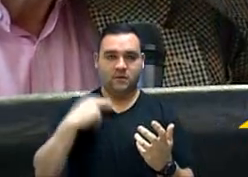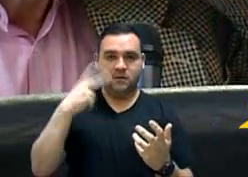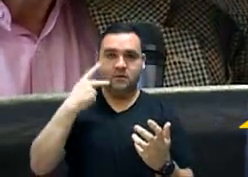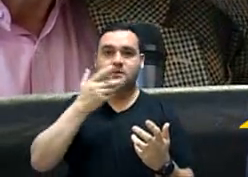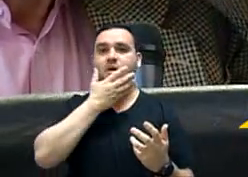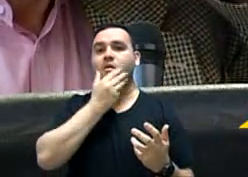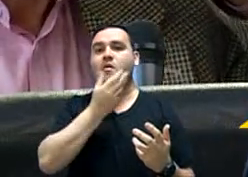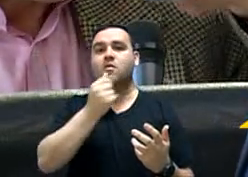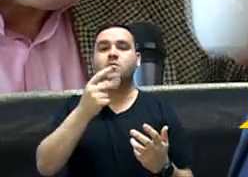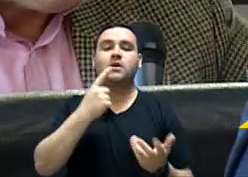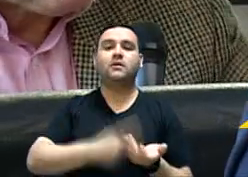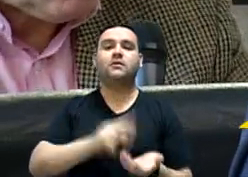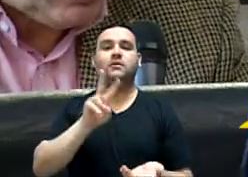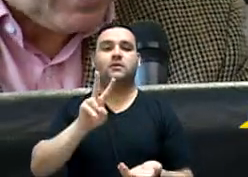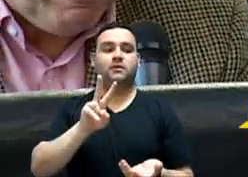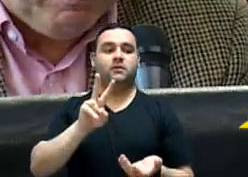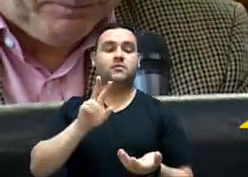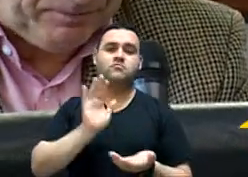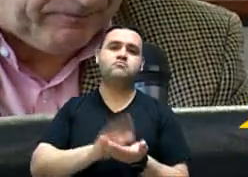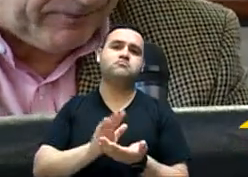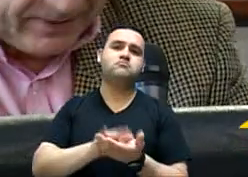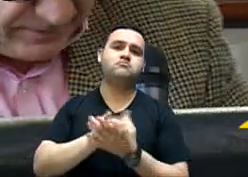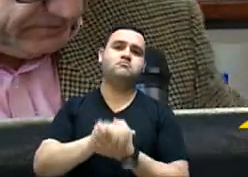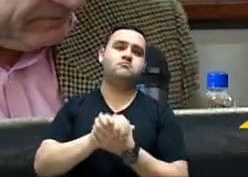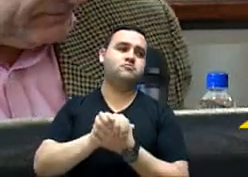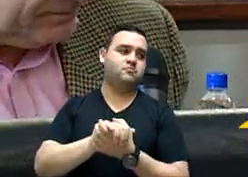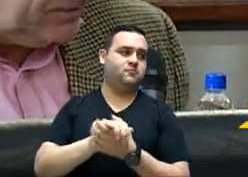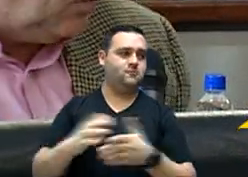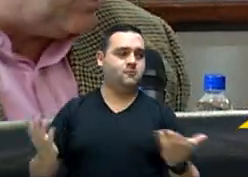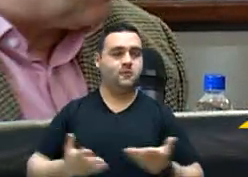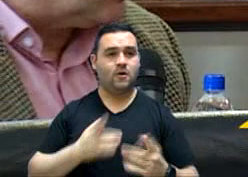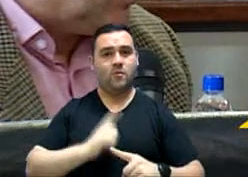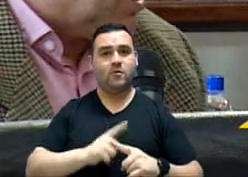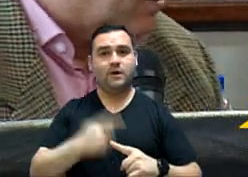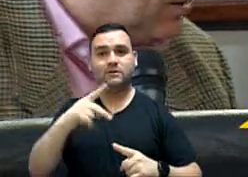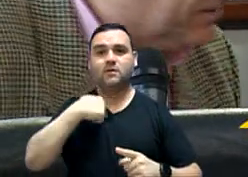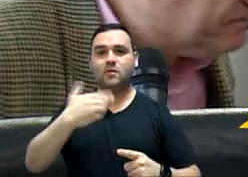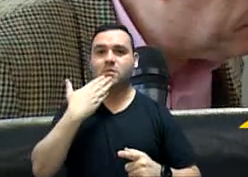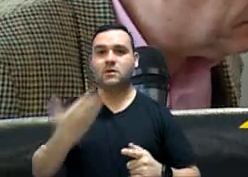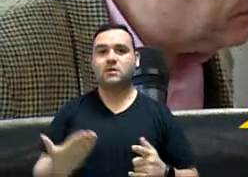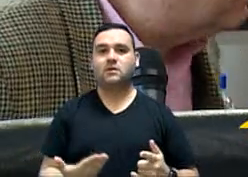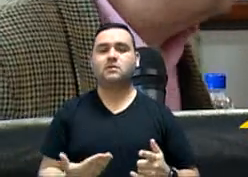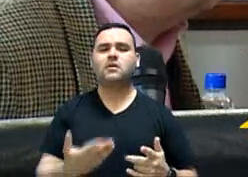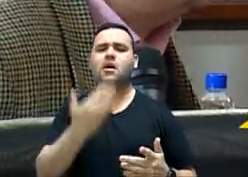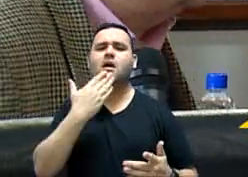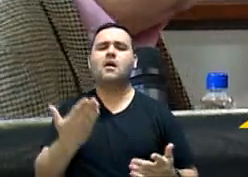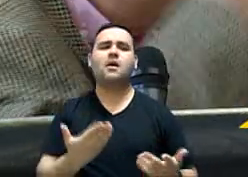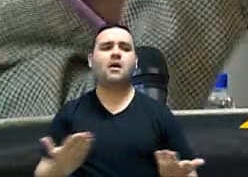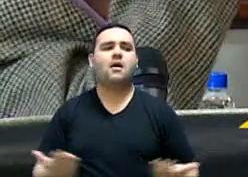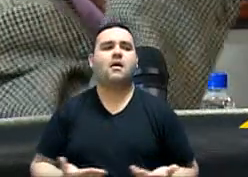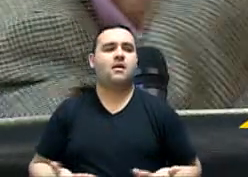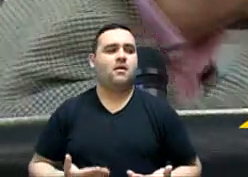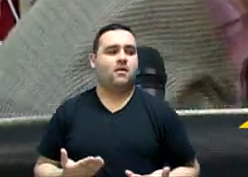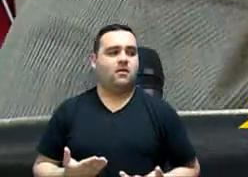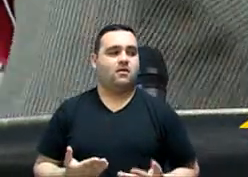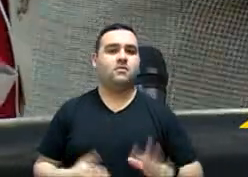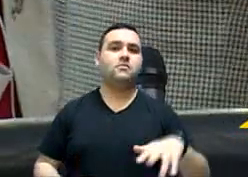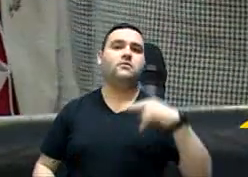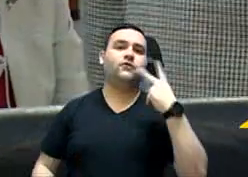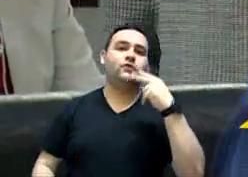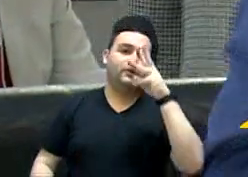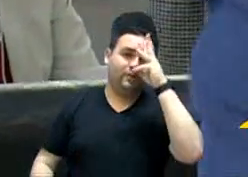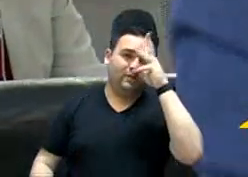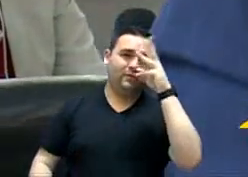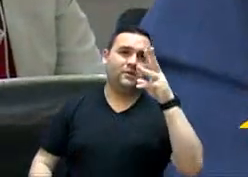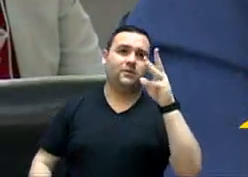vereador Vitão, parabenizar o senhor por esse requerimento. Requerimento que... Vereador Diogo,